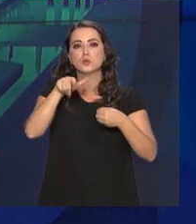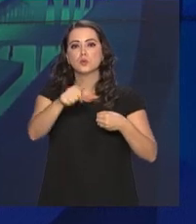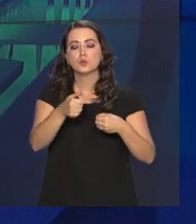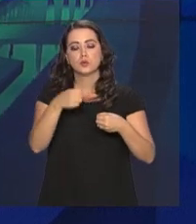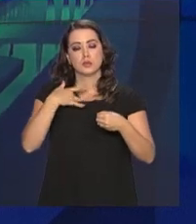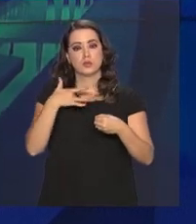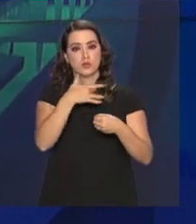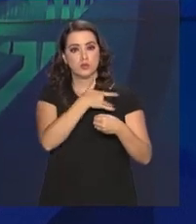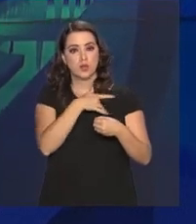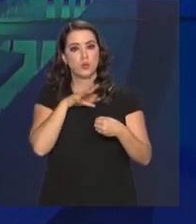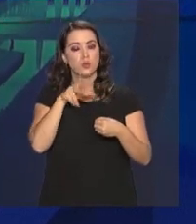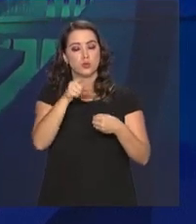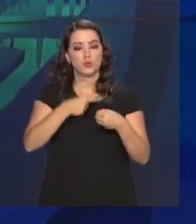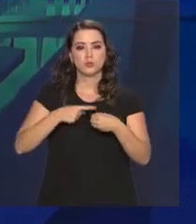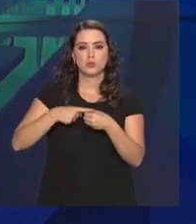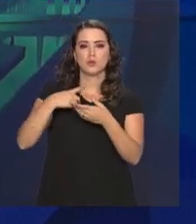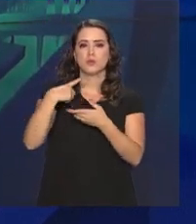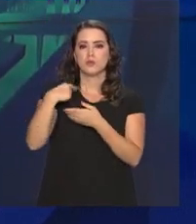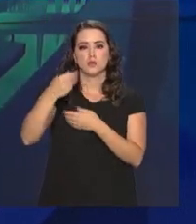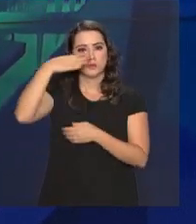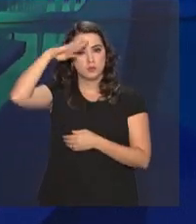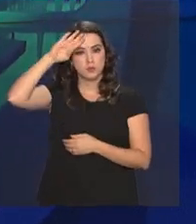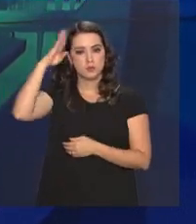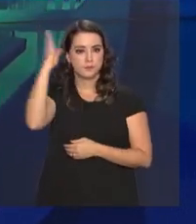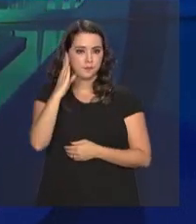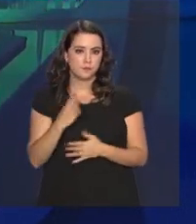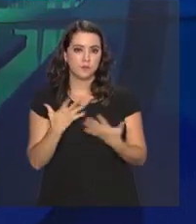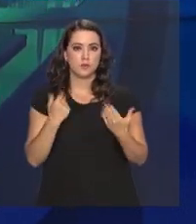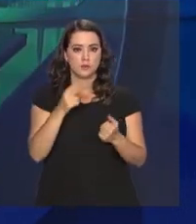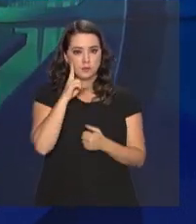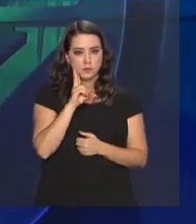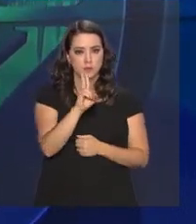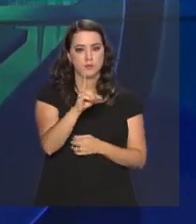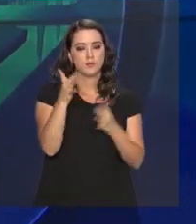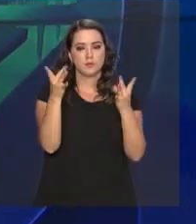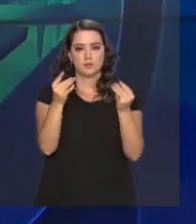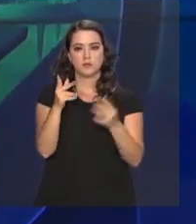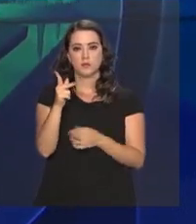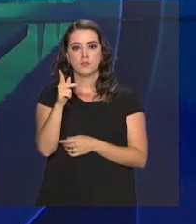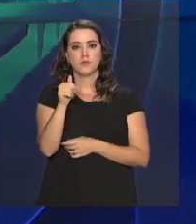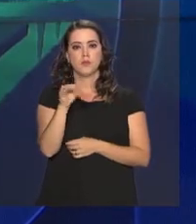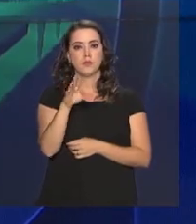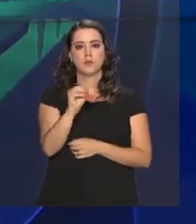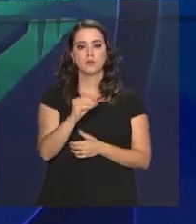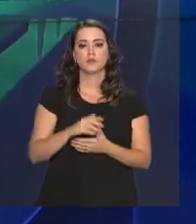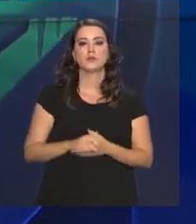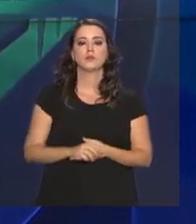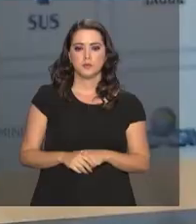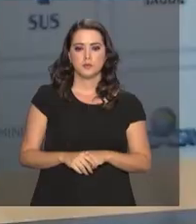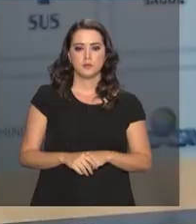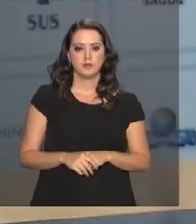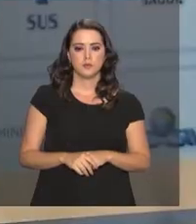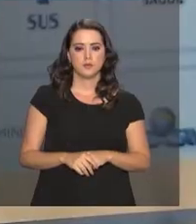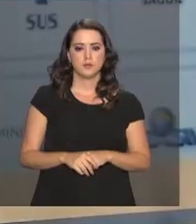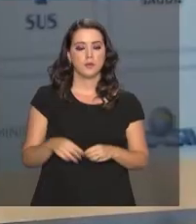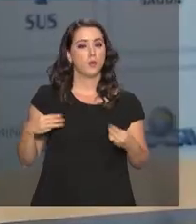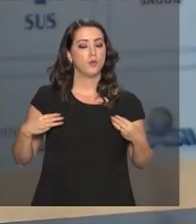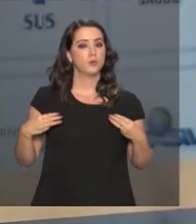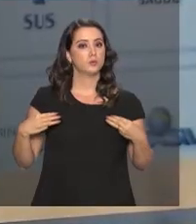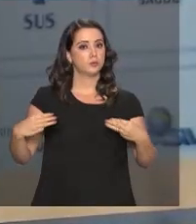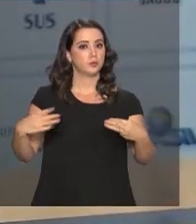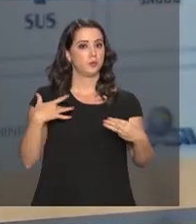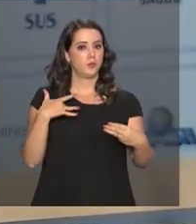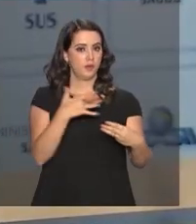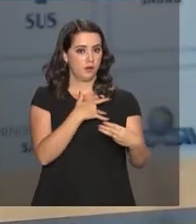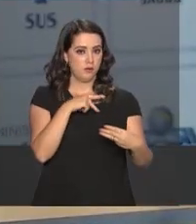prejudicada com a saída dos profissionais cubanos do brasil vamos acompanhar os detalhes com o repórter pablo mundim o ministério da saúde